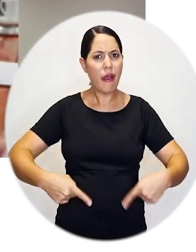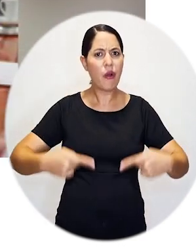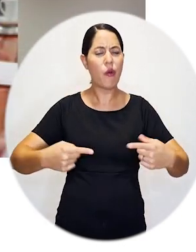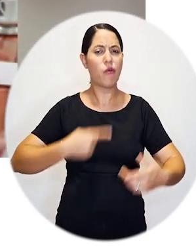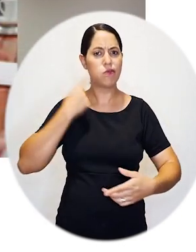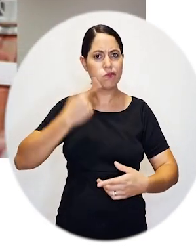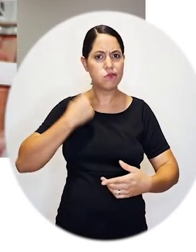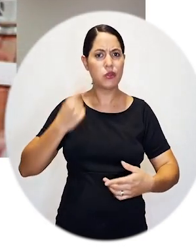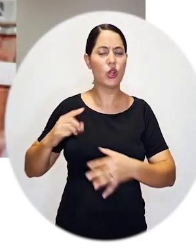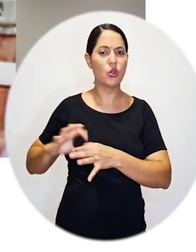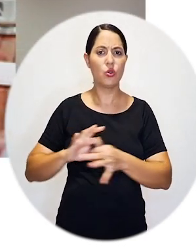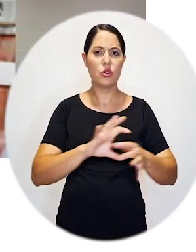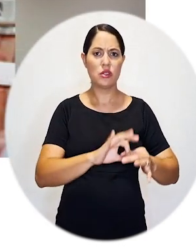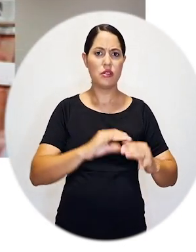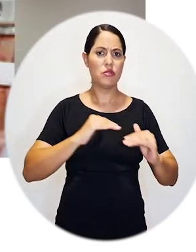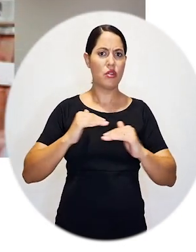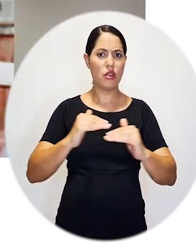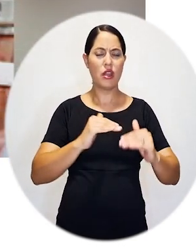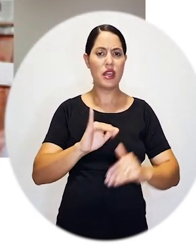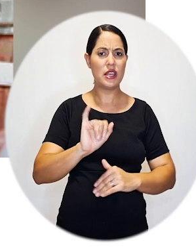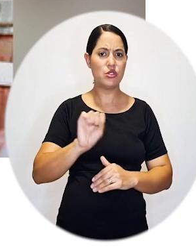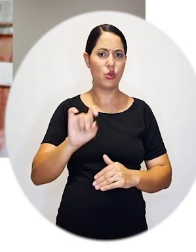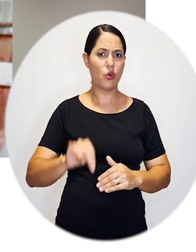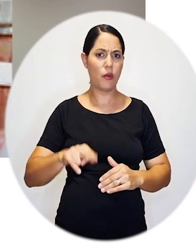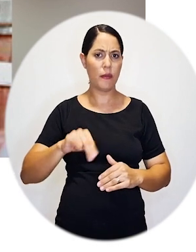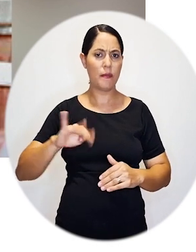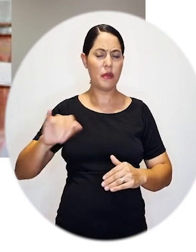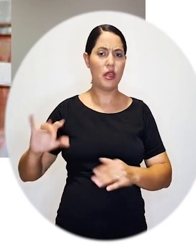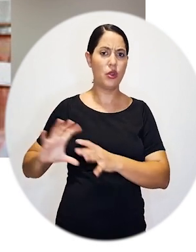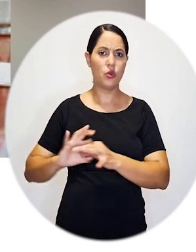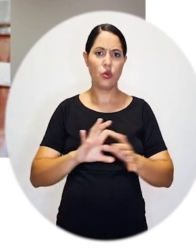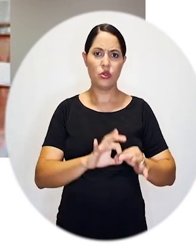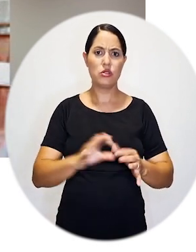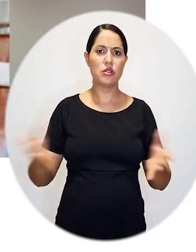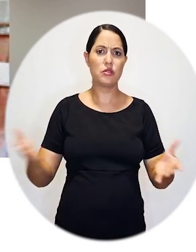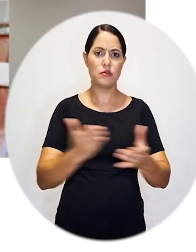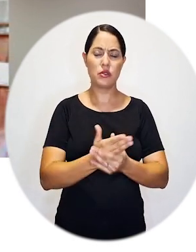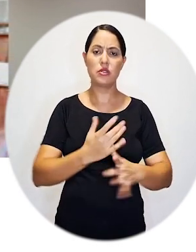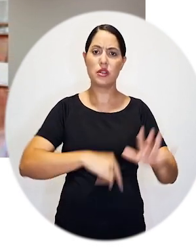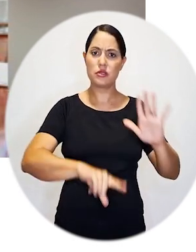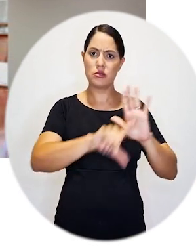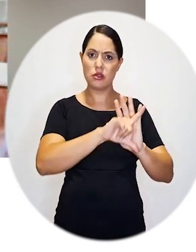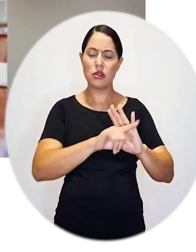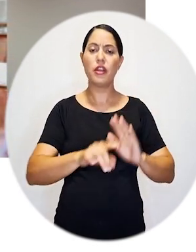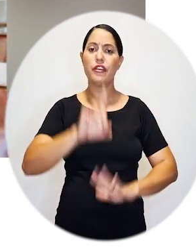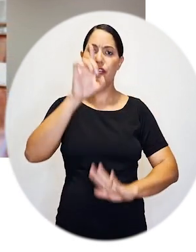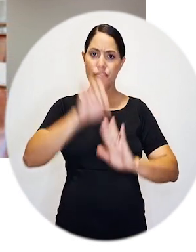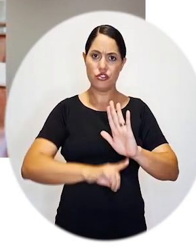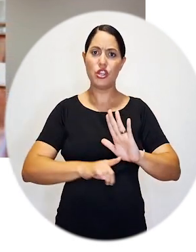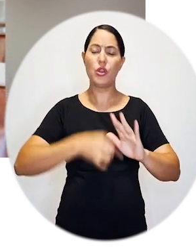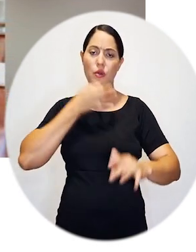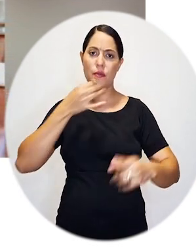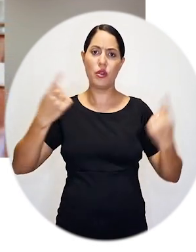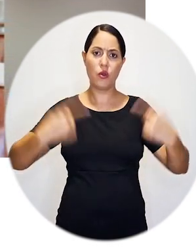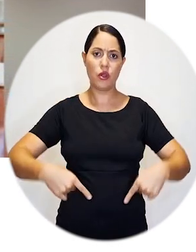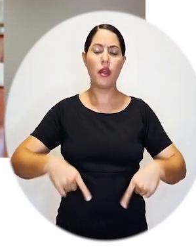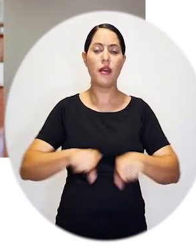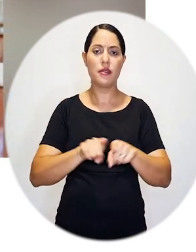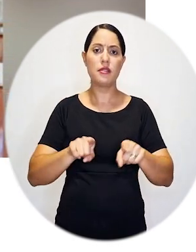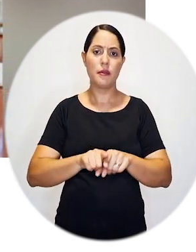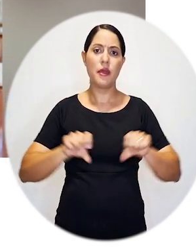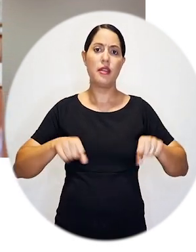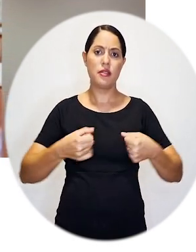constitucionais essenciais, como a isonomia, o devido processo legal, a ampla defesa, o contraditório e o direito à